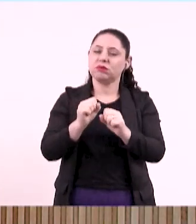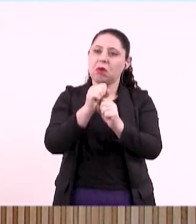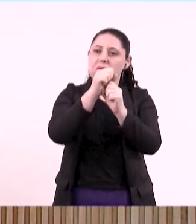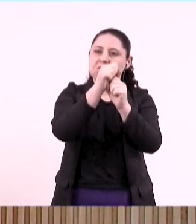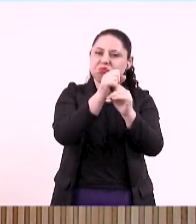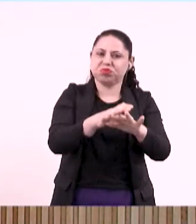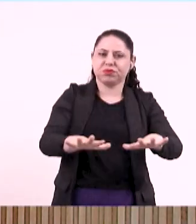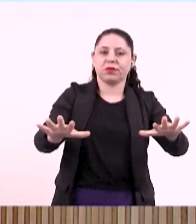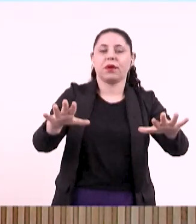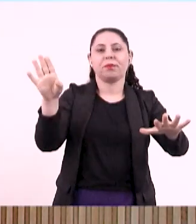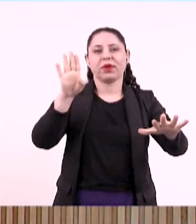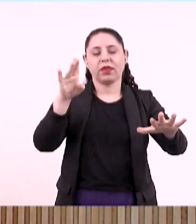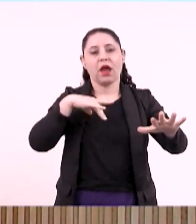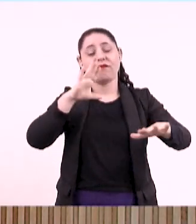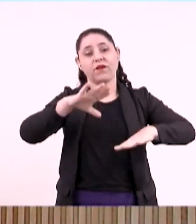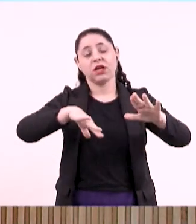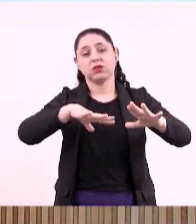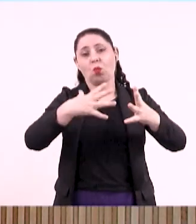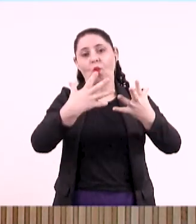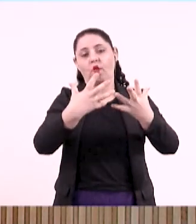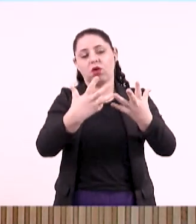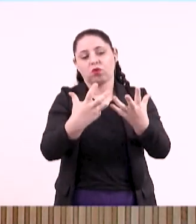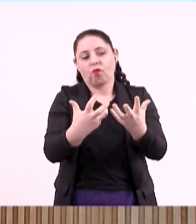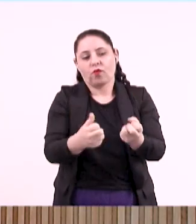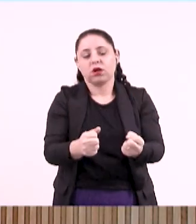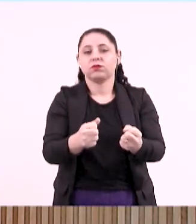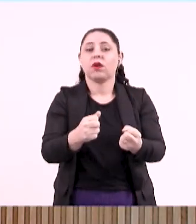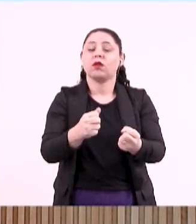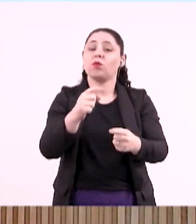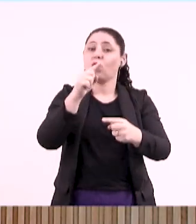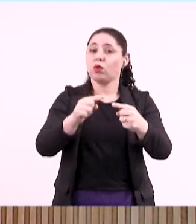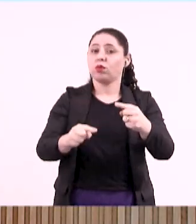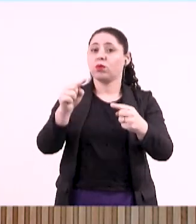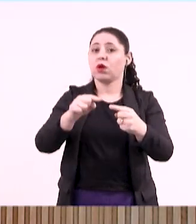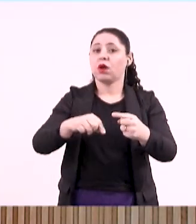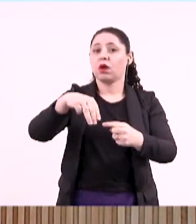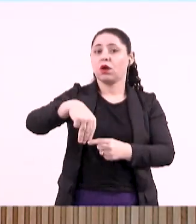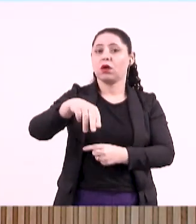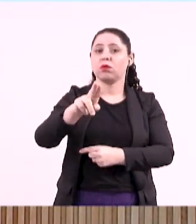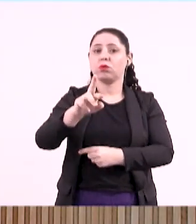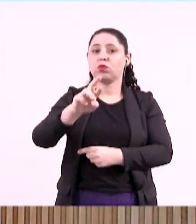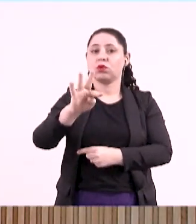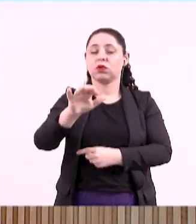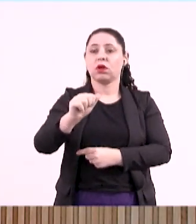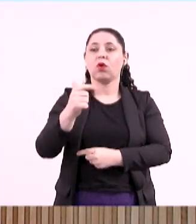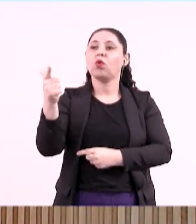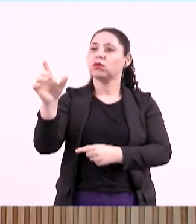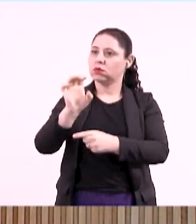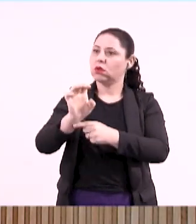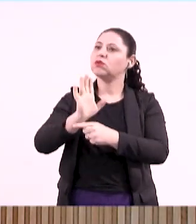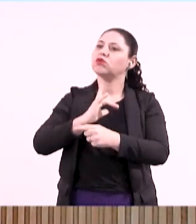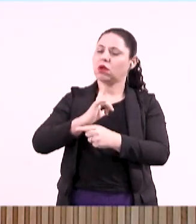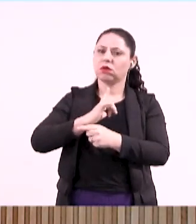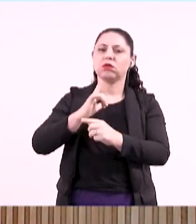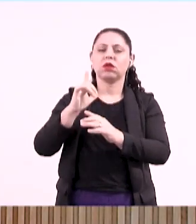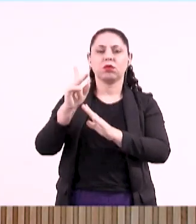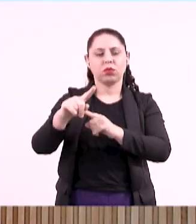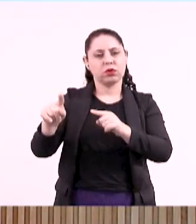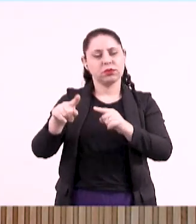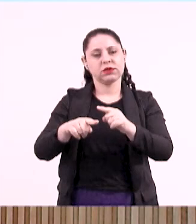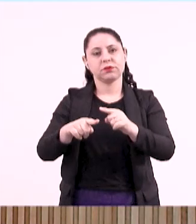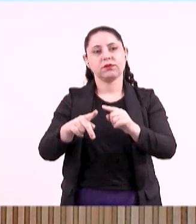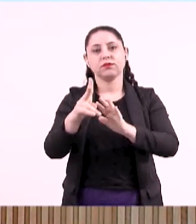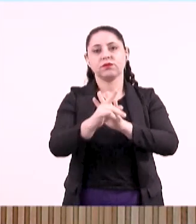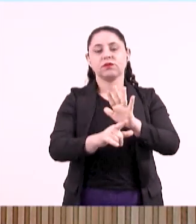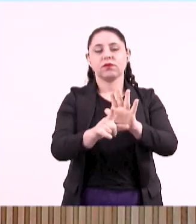dizimar na plantação de laranja, por exemplo, vem a proibição da murta, que inclusive já existe em outros estados. O PL